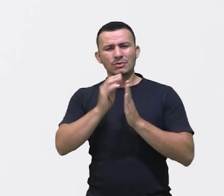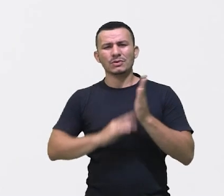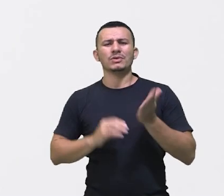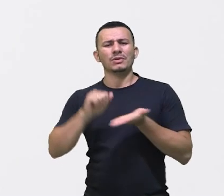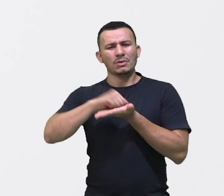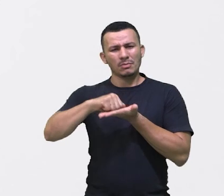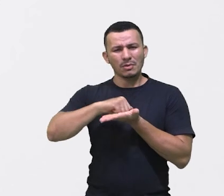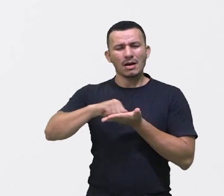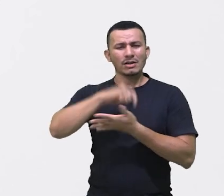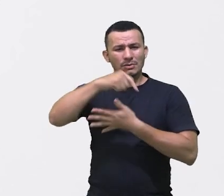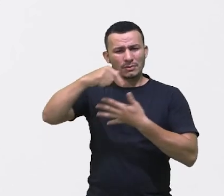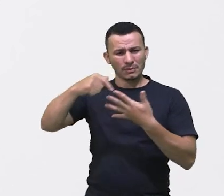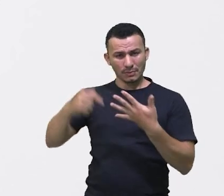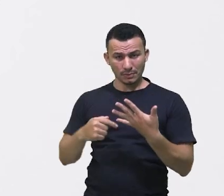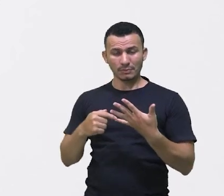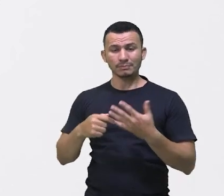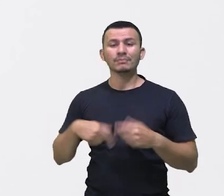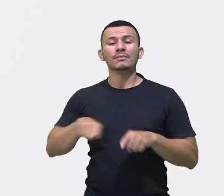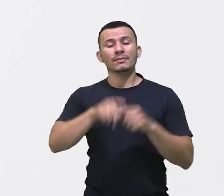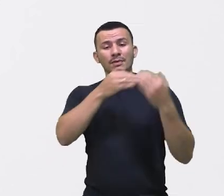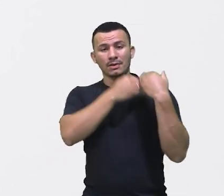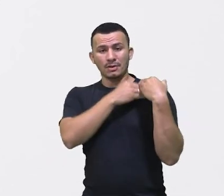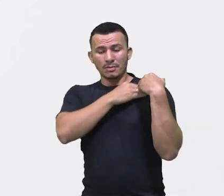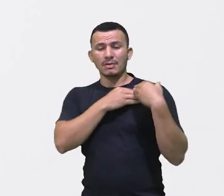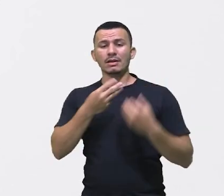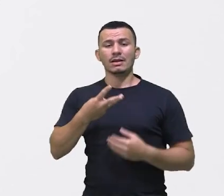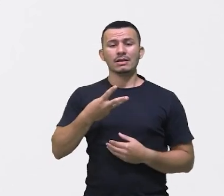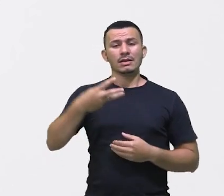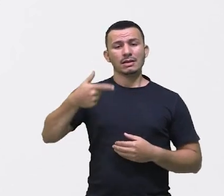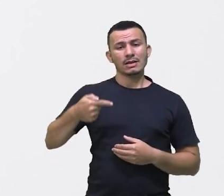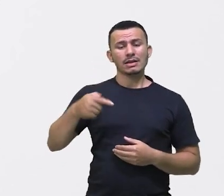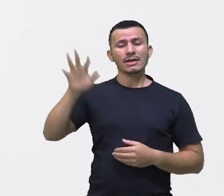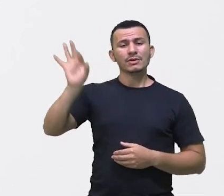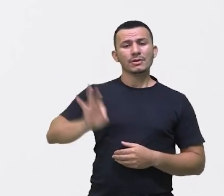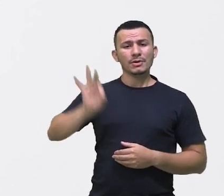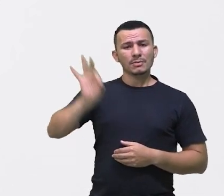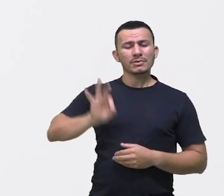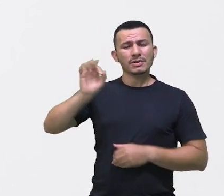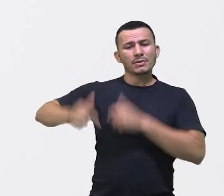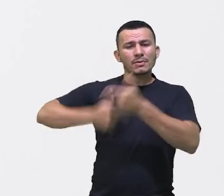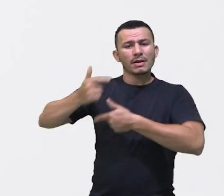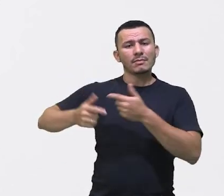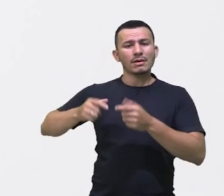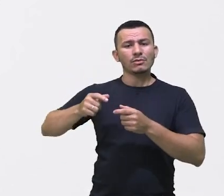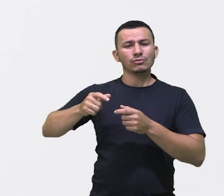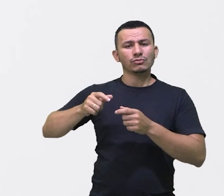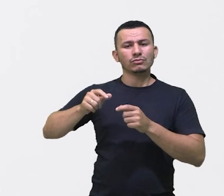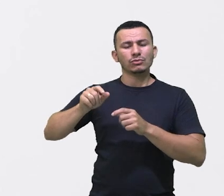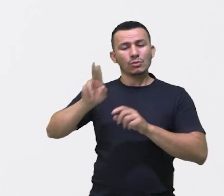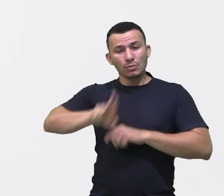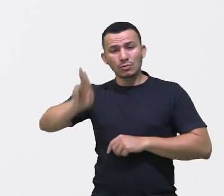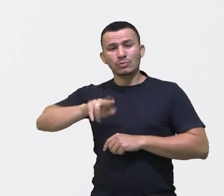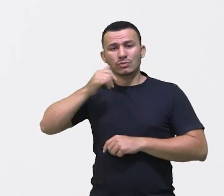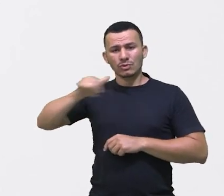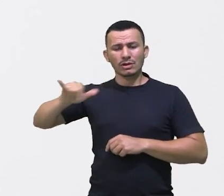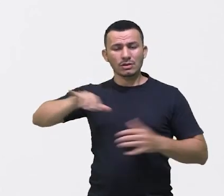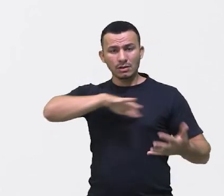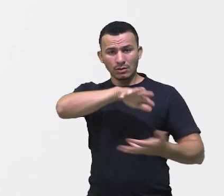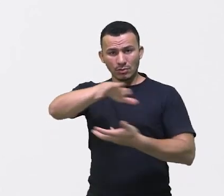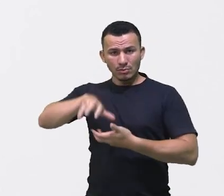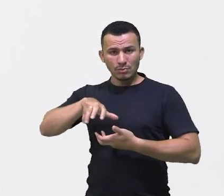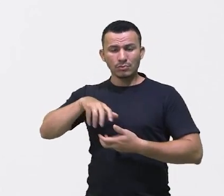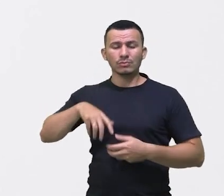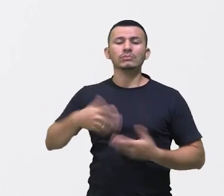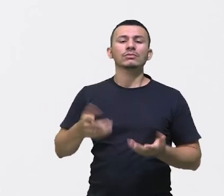borrachas, É responsável por cerca de 37% da produção de energia no mundo, sendo que o setor